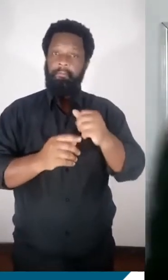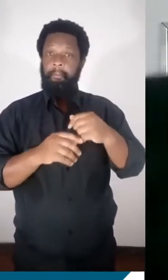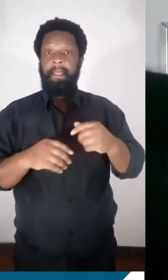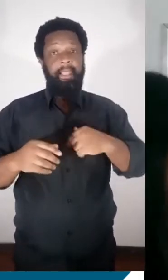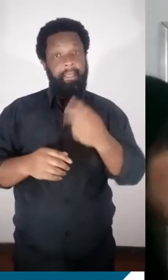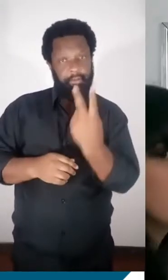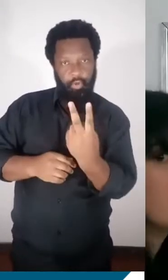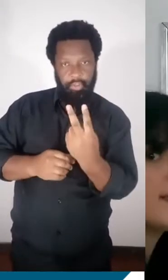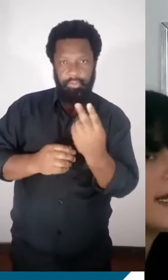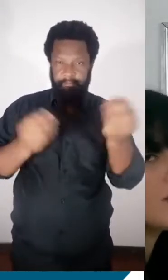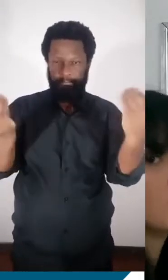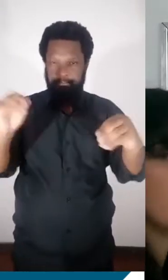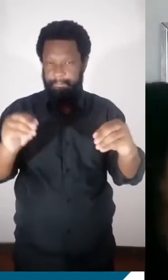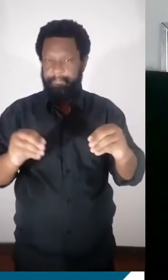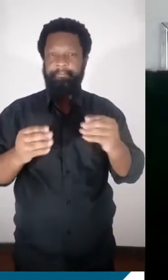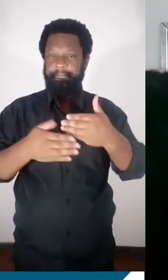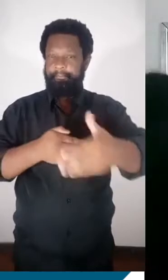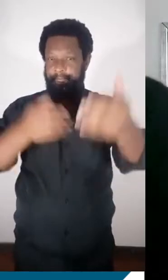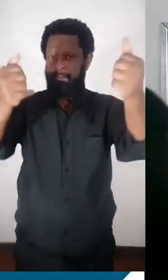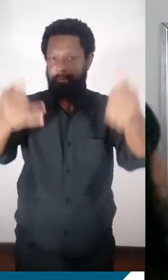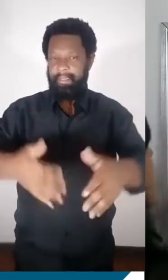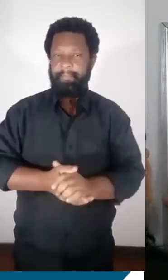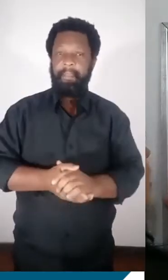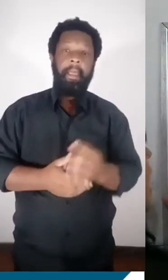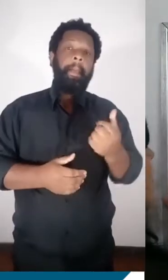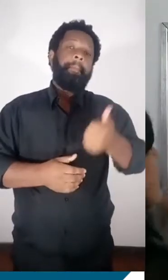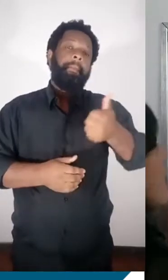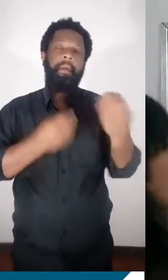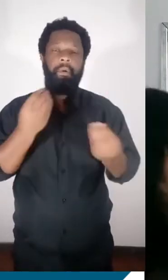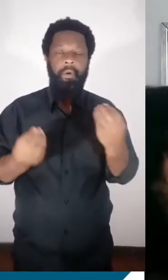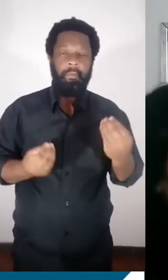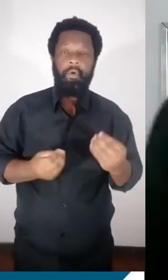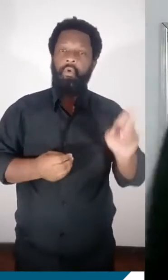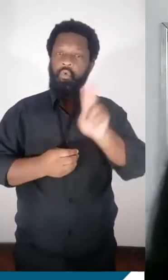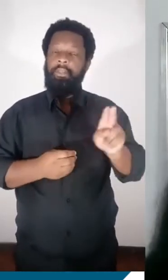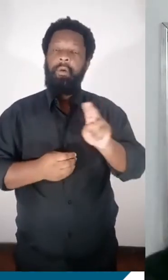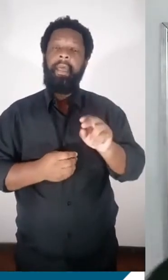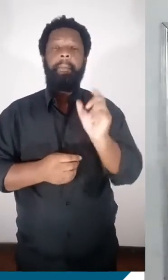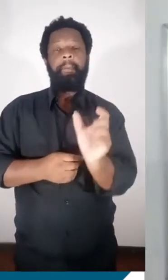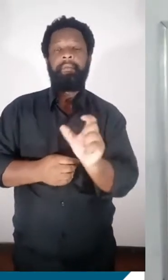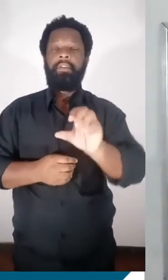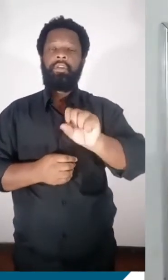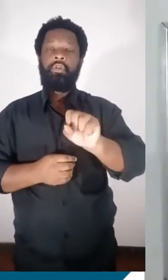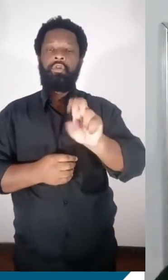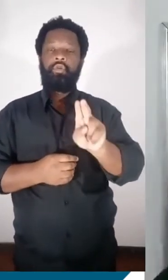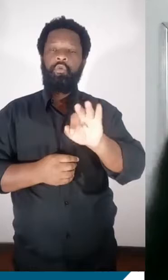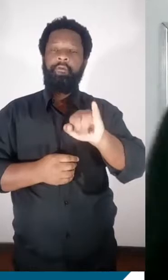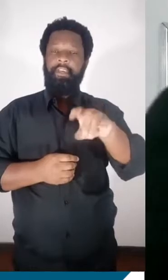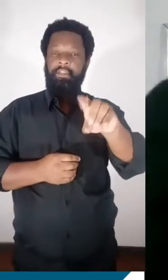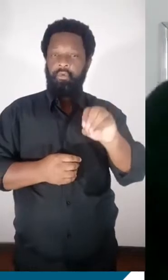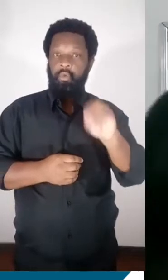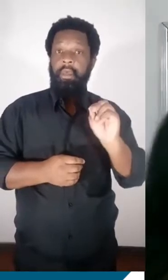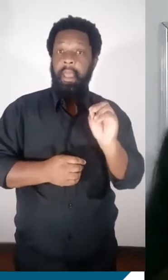E existem duas formas de fazer isso. Vamos ver, pessoal. A primeira forma, eu vou usar um sufixo, tudo bem? Que